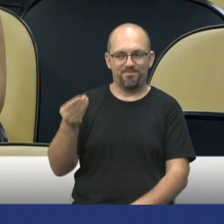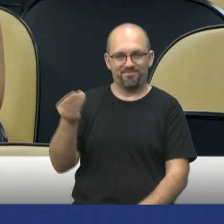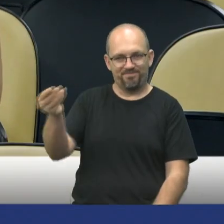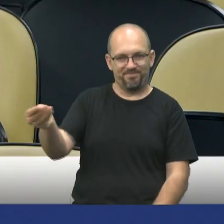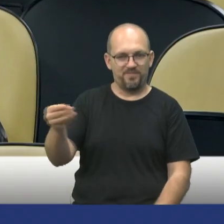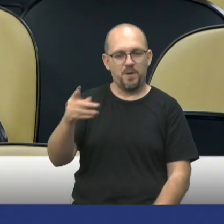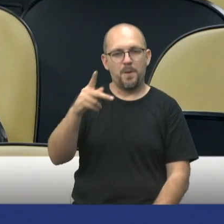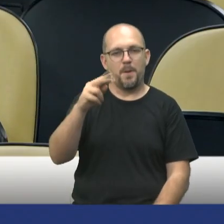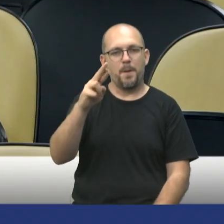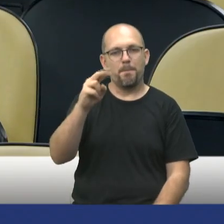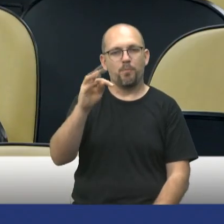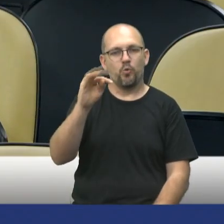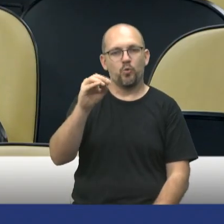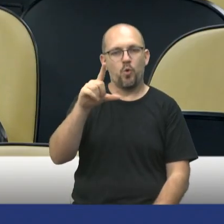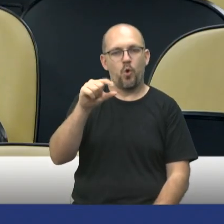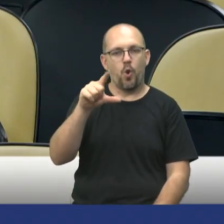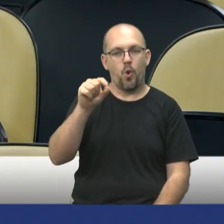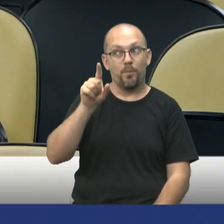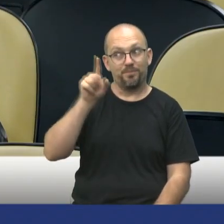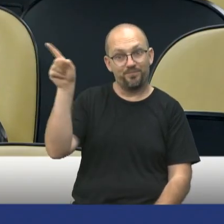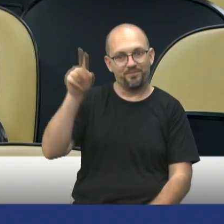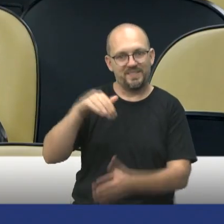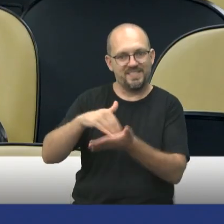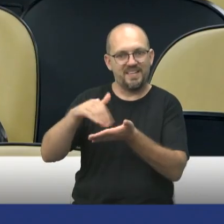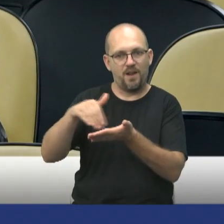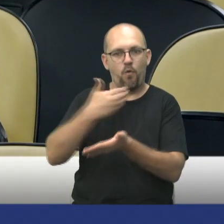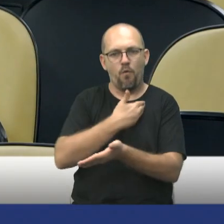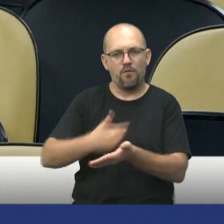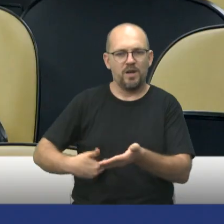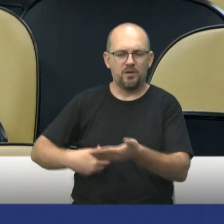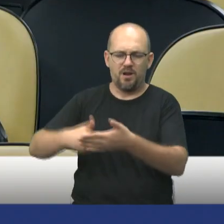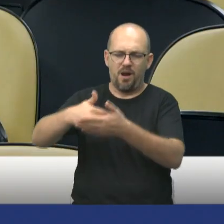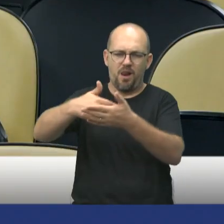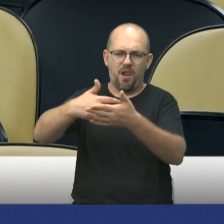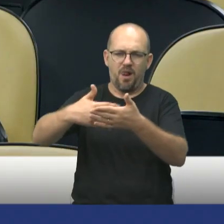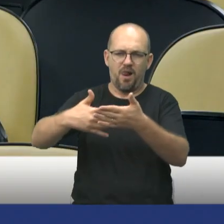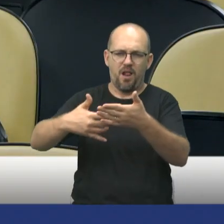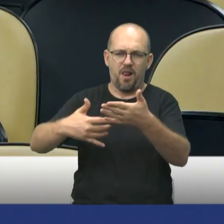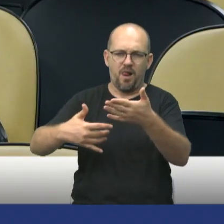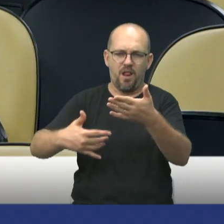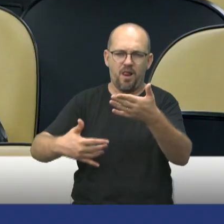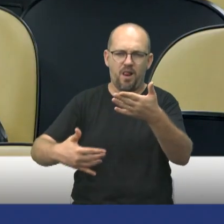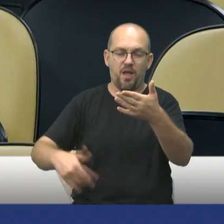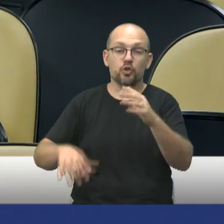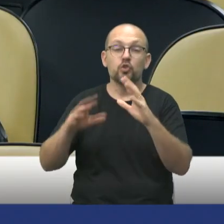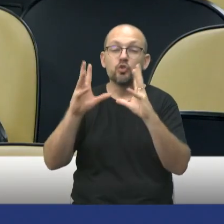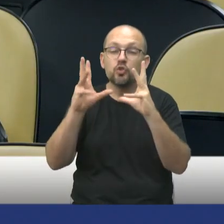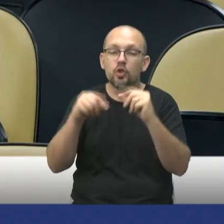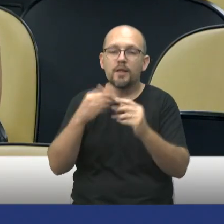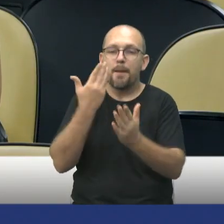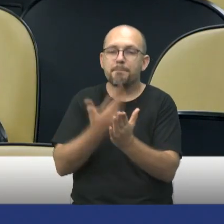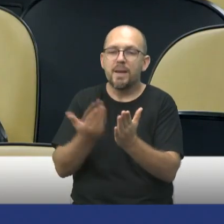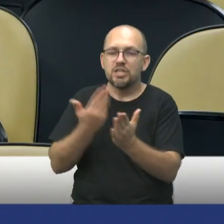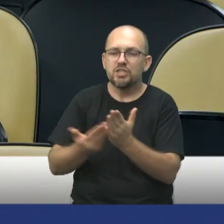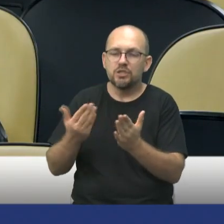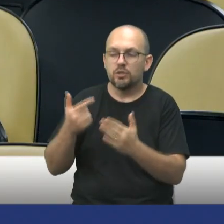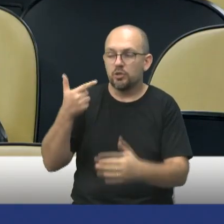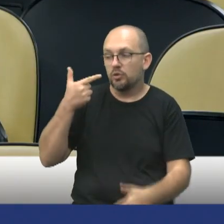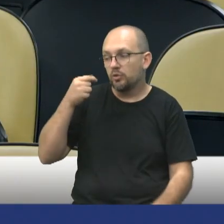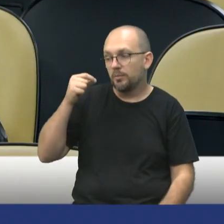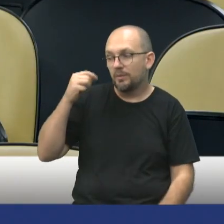protocolo na Secretaria de Governo, onde a gente relata toda a perda que a categoria teve de 2003 para